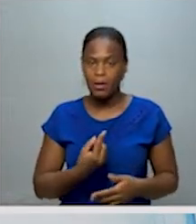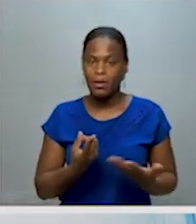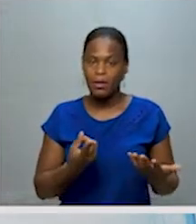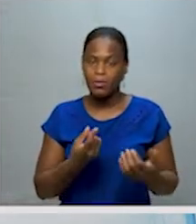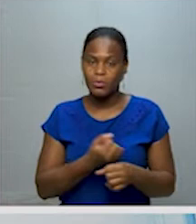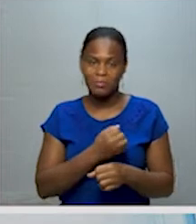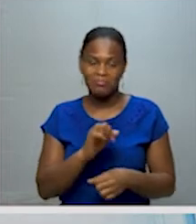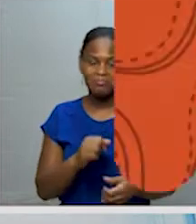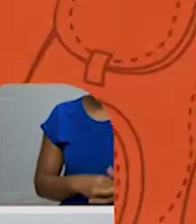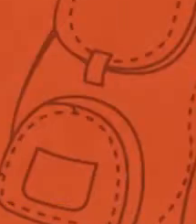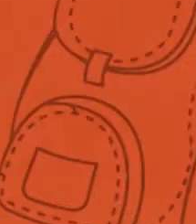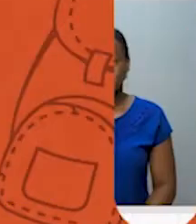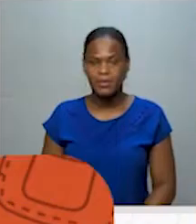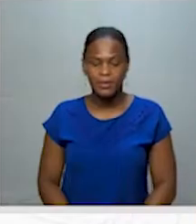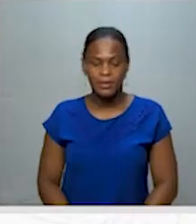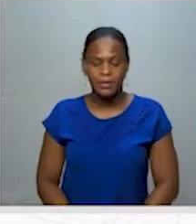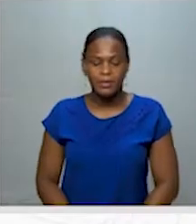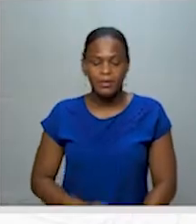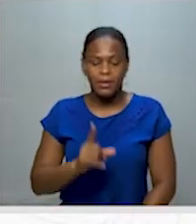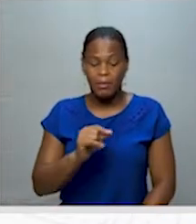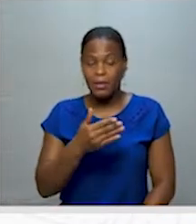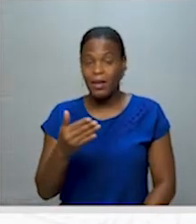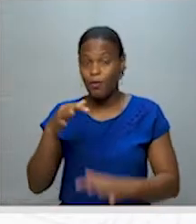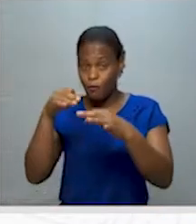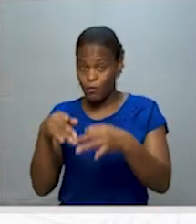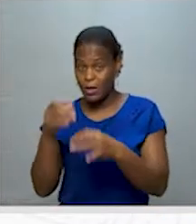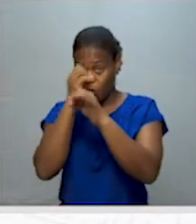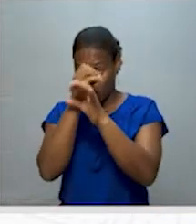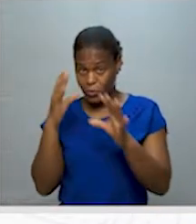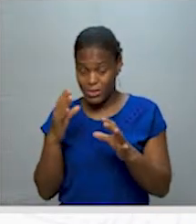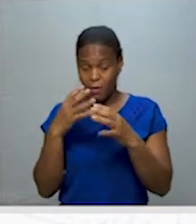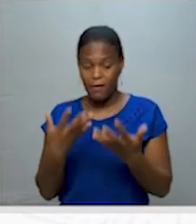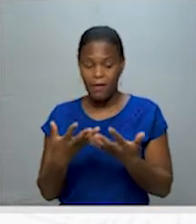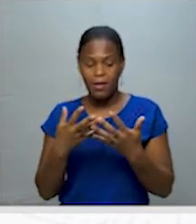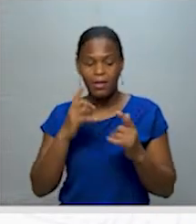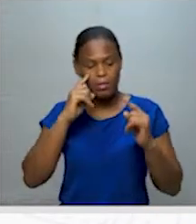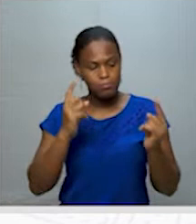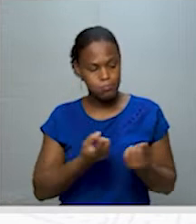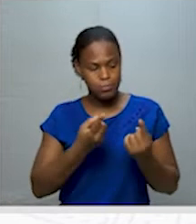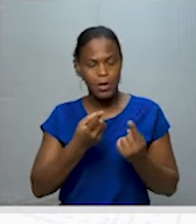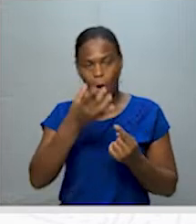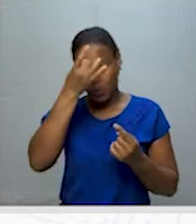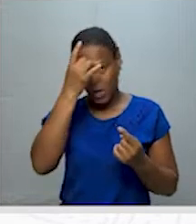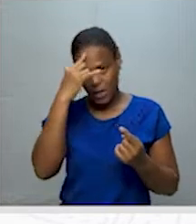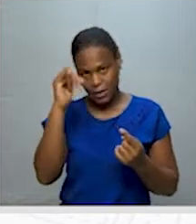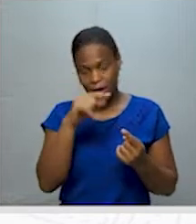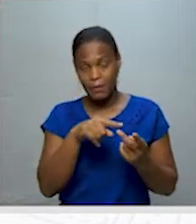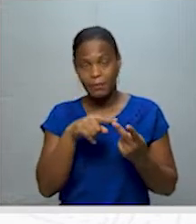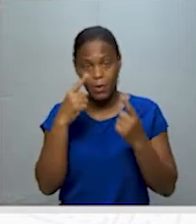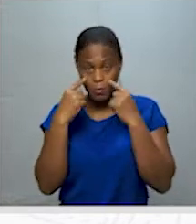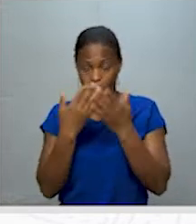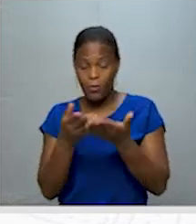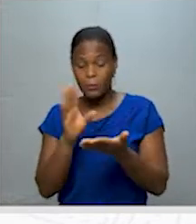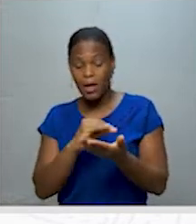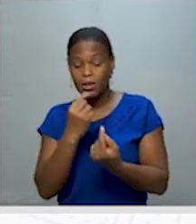para o seu trabalho. Ainda temos a parte conclusiva, que sintetiza os pontos de vista,